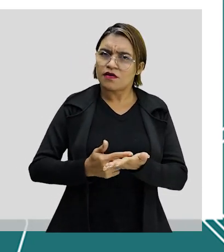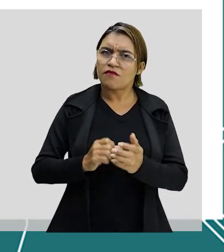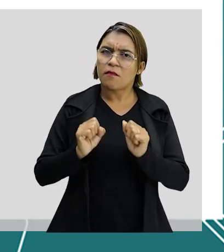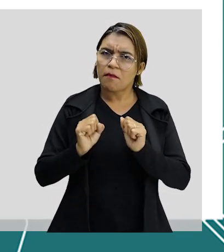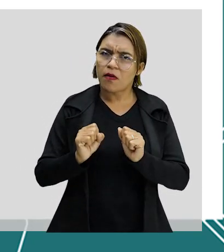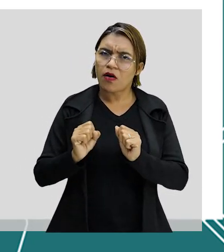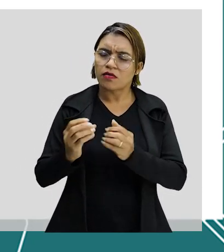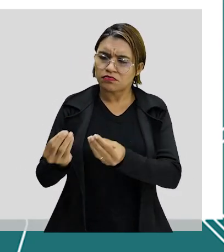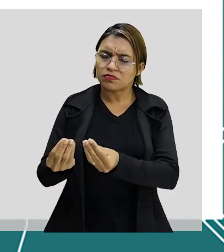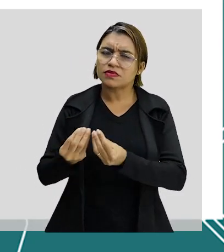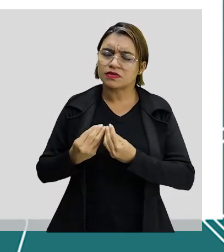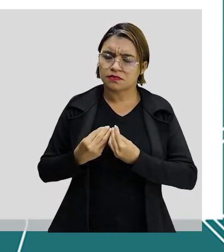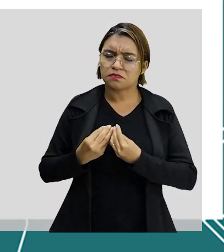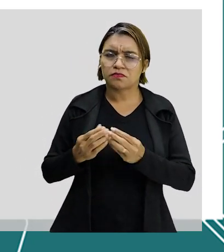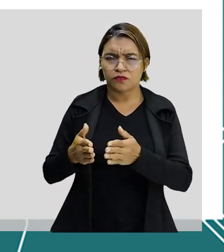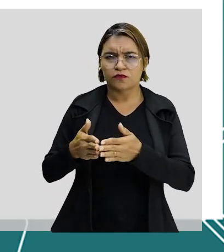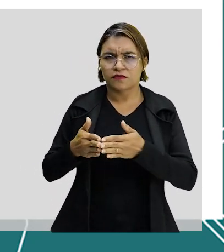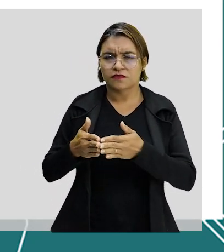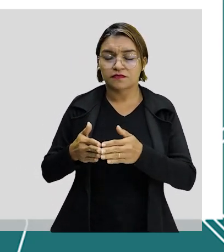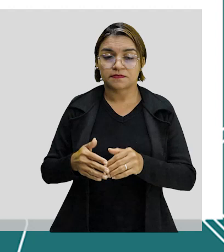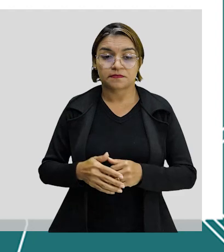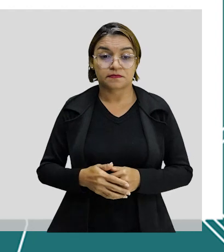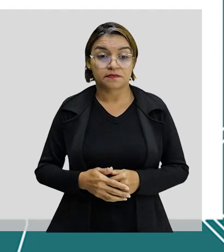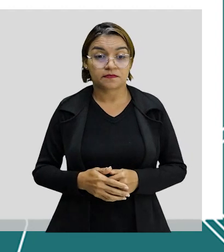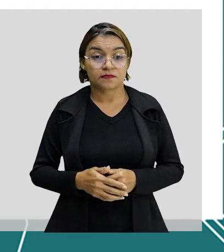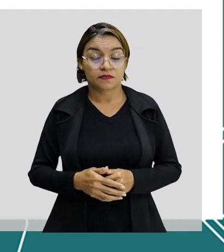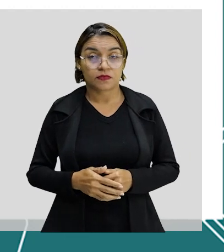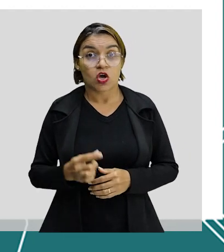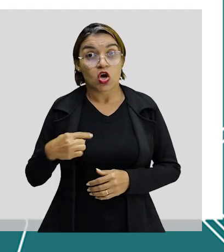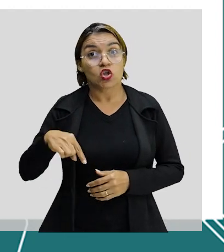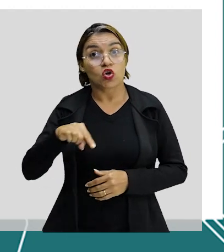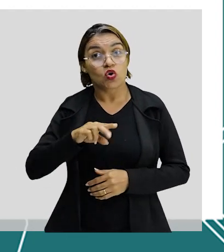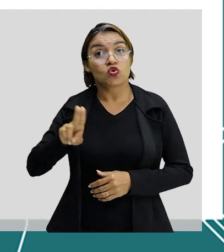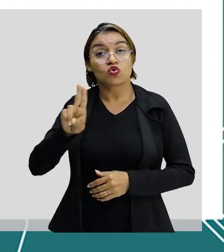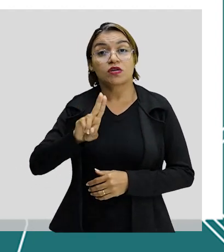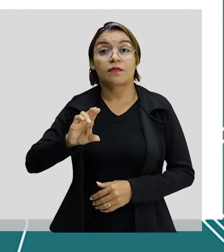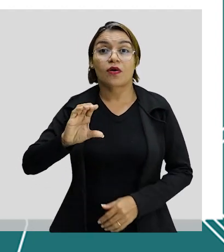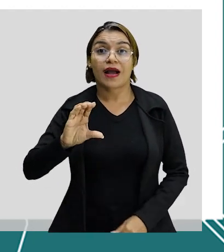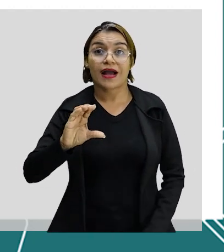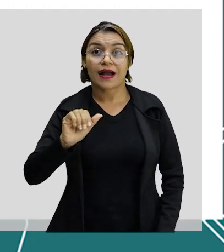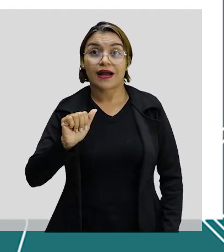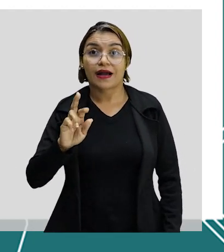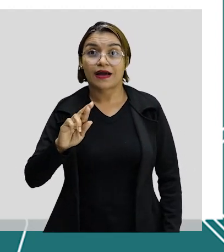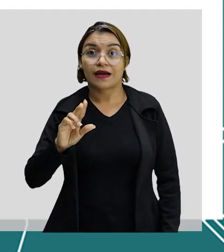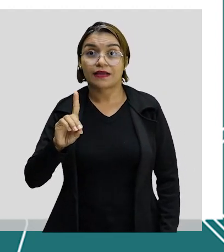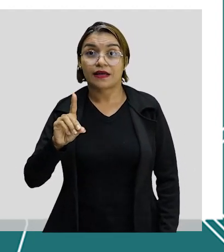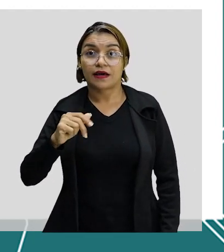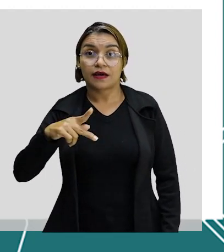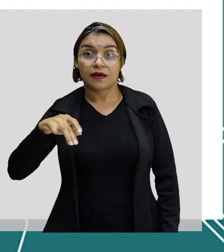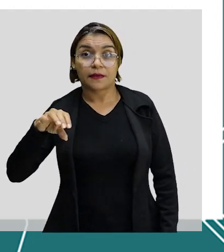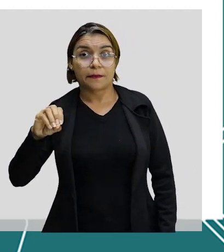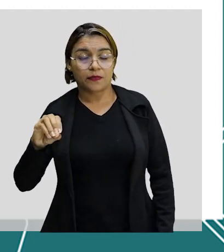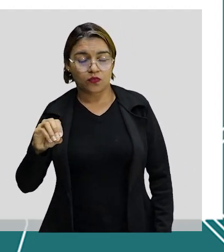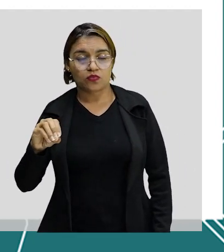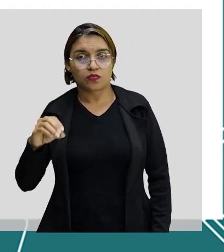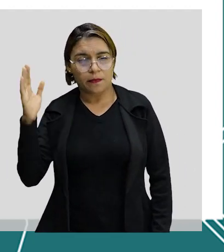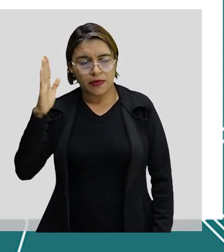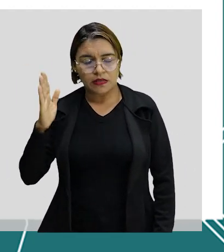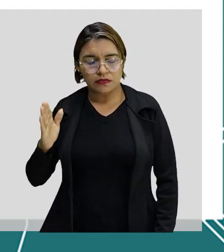Poderia trazer o menu, por favor, né? Nós aqui utilizamos muito cardápio, tá? Para essa